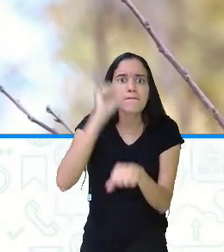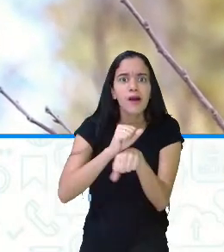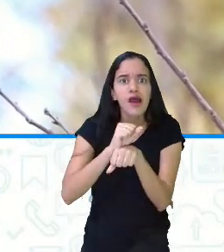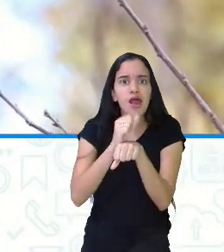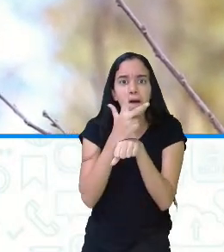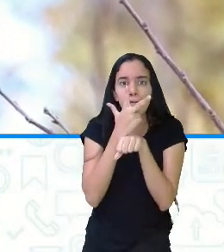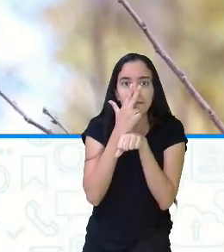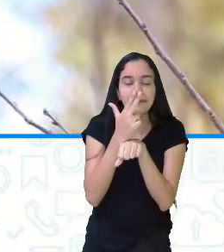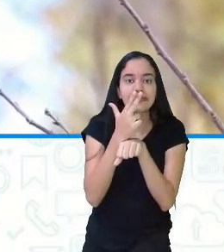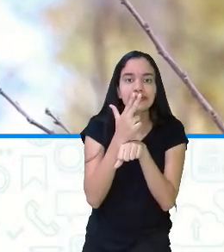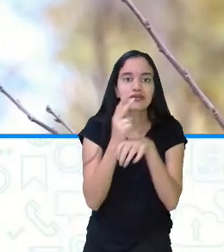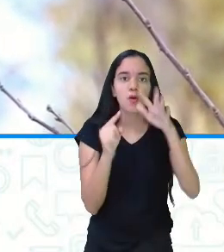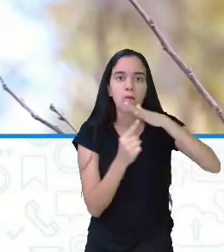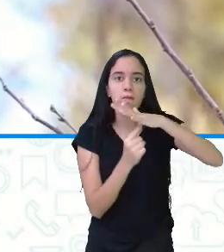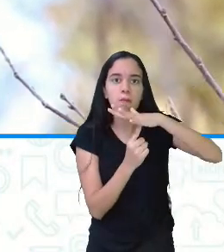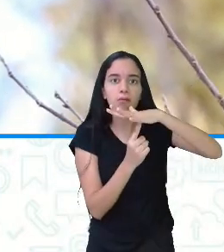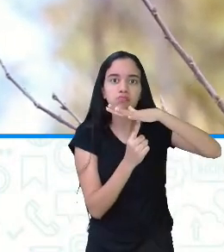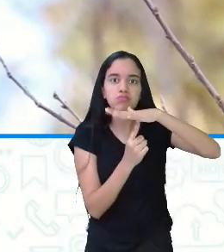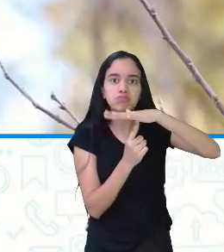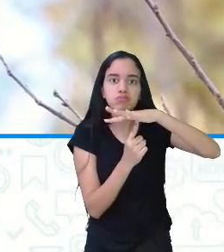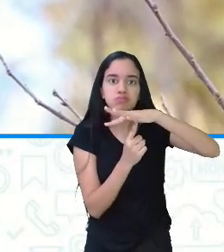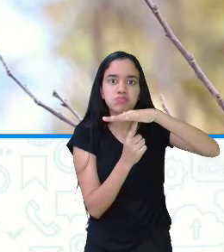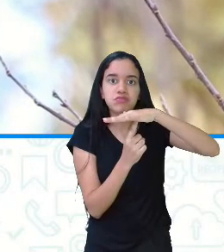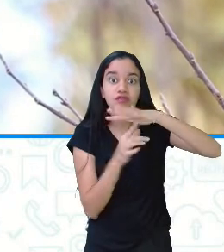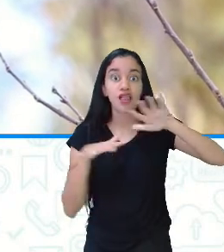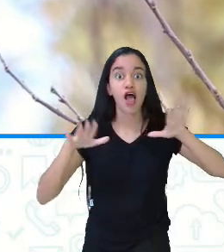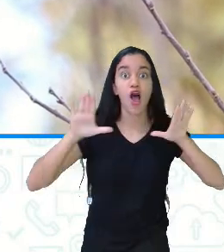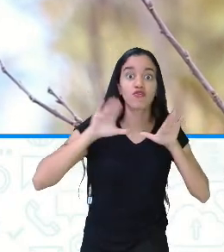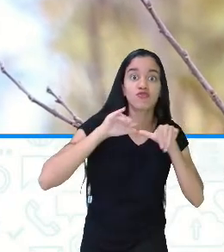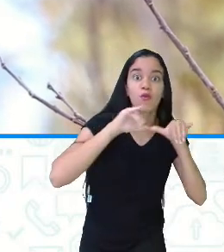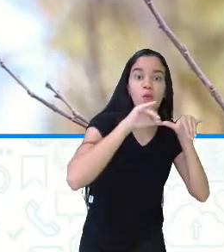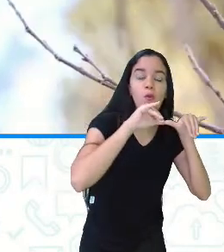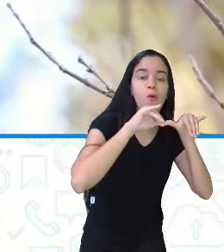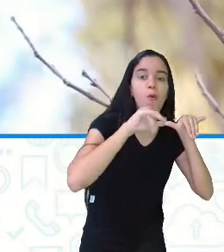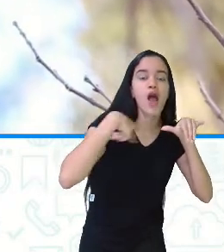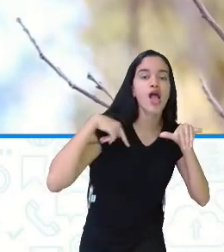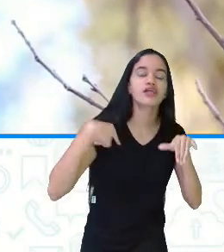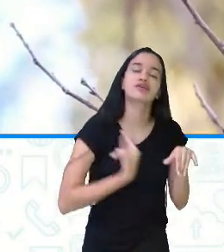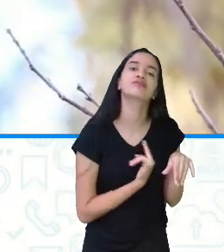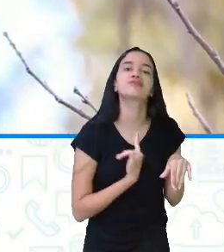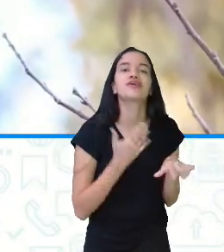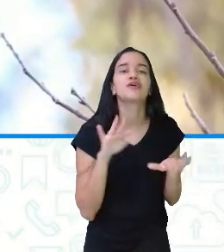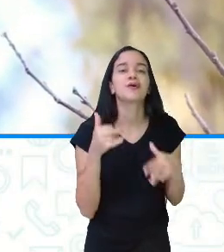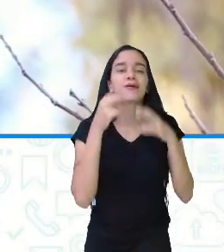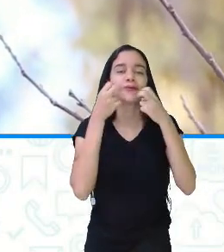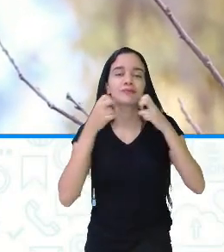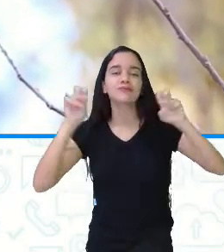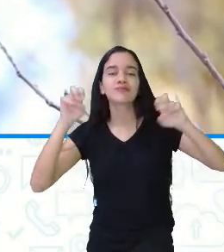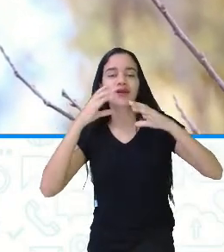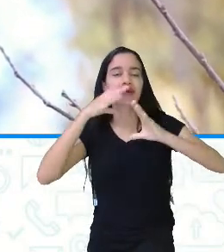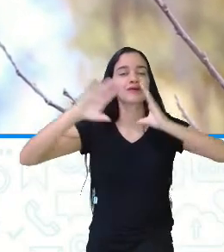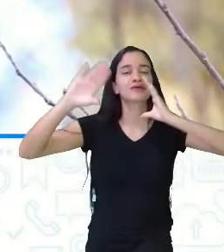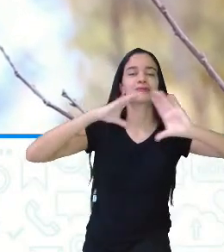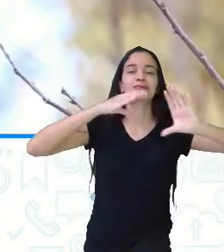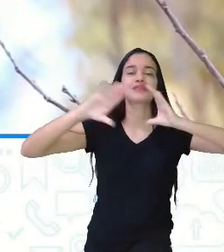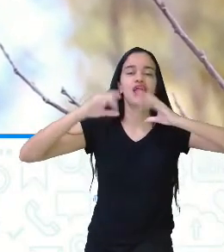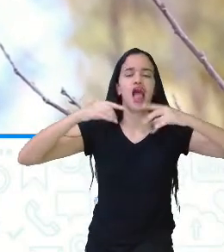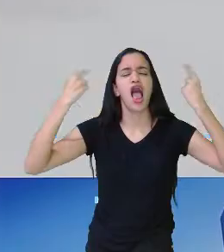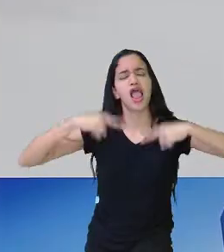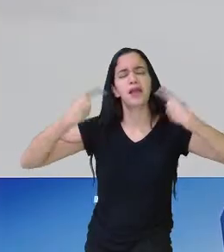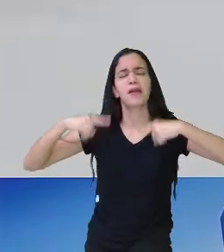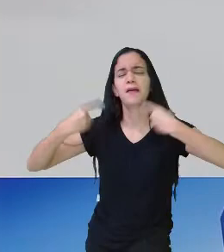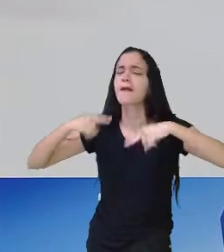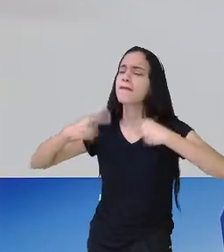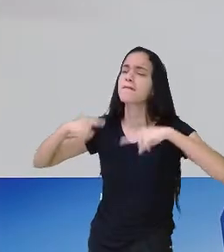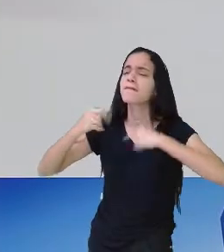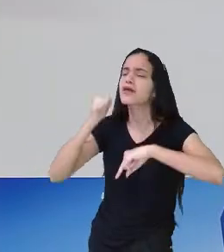parecendo um helicóptero, paradinho lá e ele tá voando. Pronto, ali a gente ouviu até um cantando, olha, ele tá reclamando com a Ana, que chamou